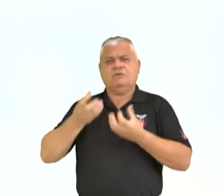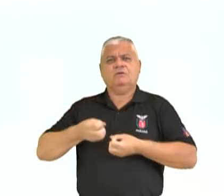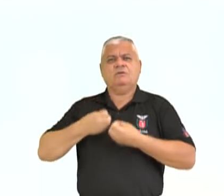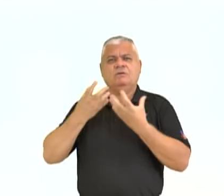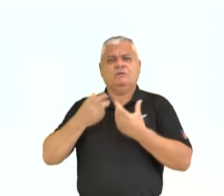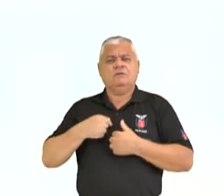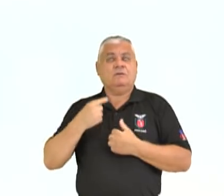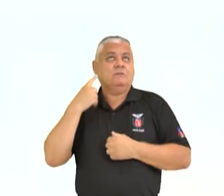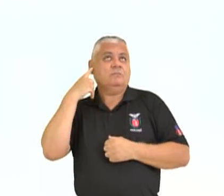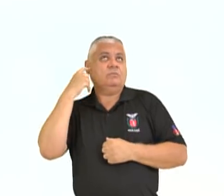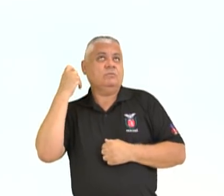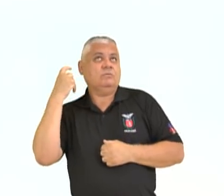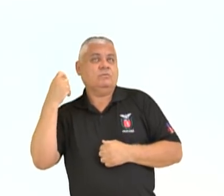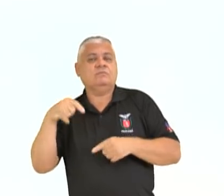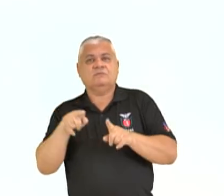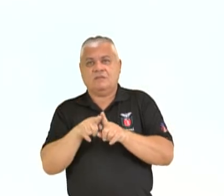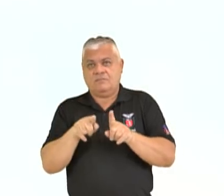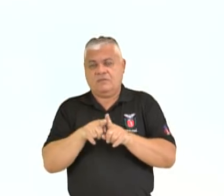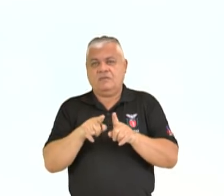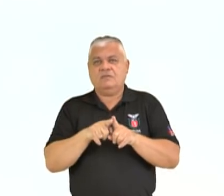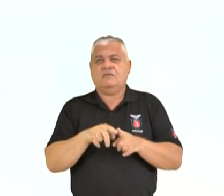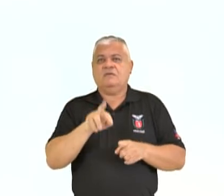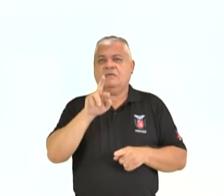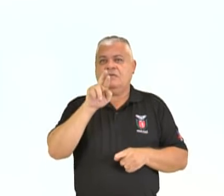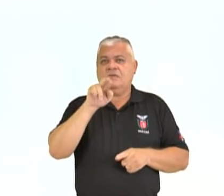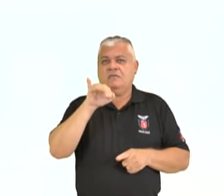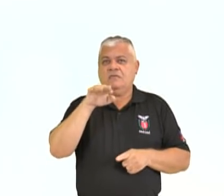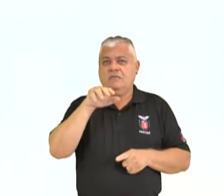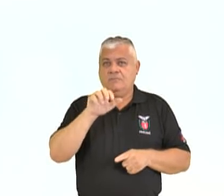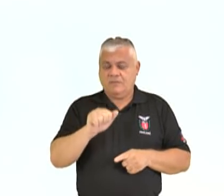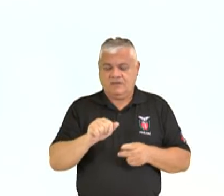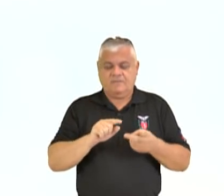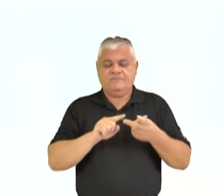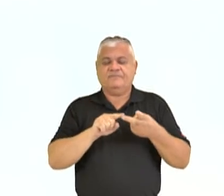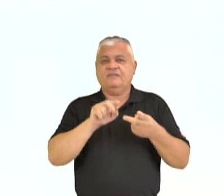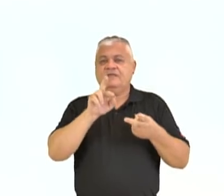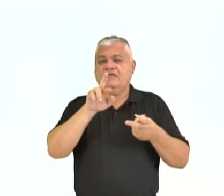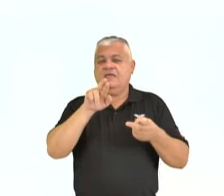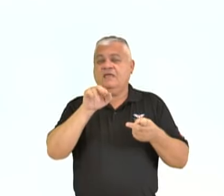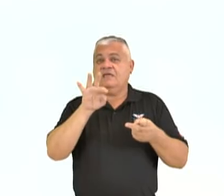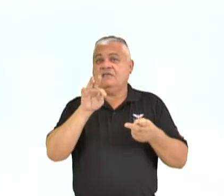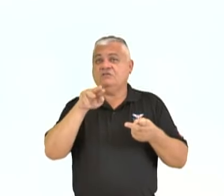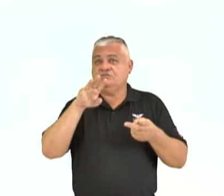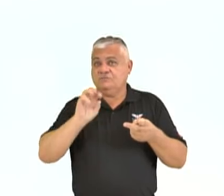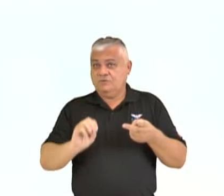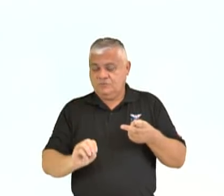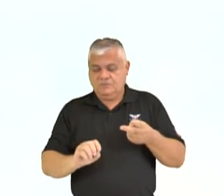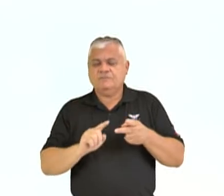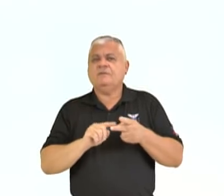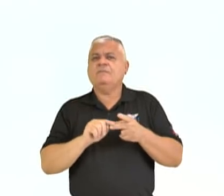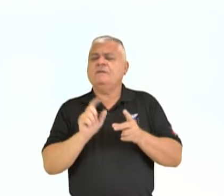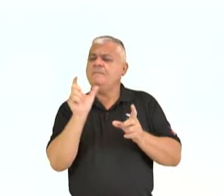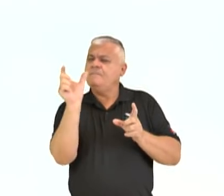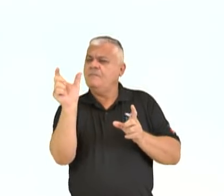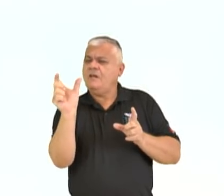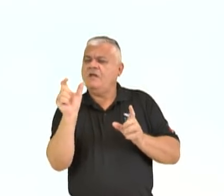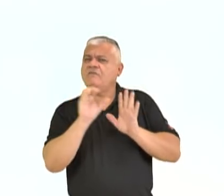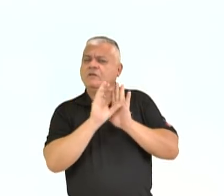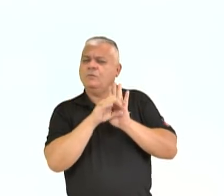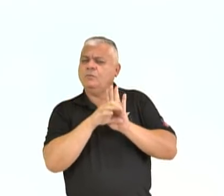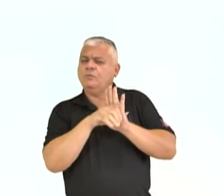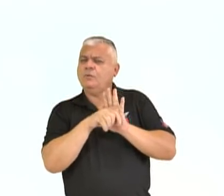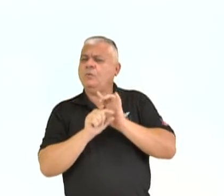sonoros como rima e Ritmo reconhecer o sentido figurado das palavras e